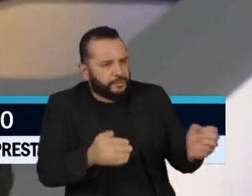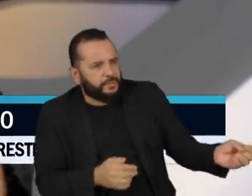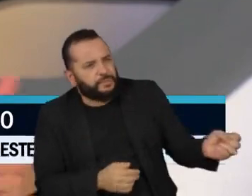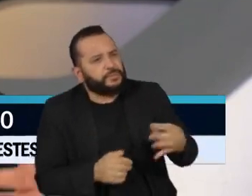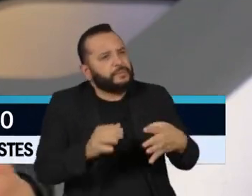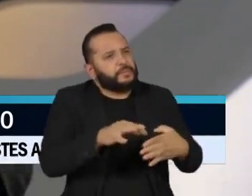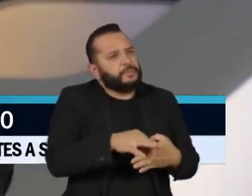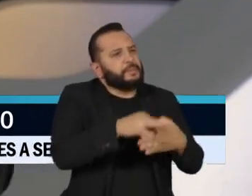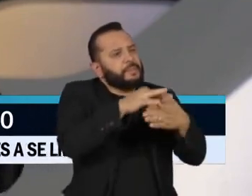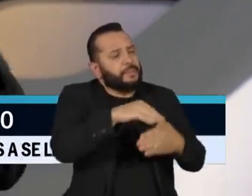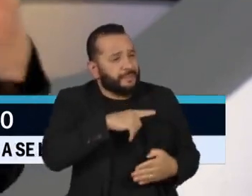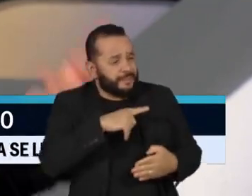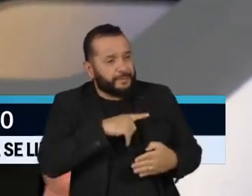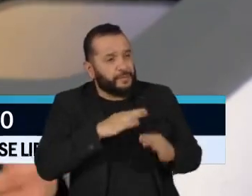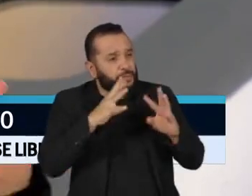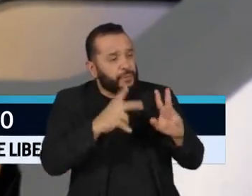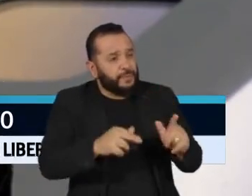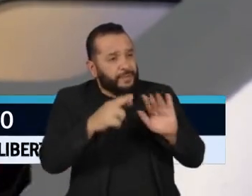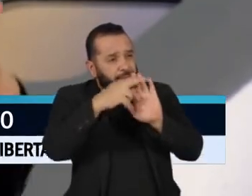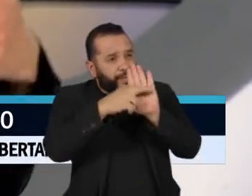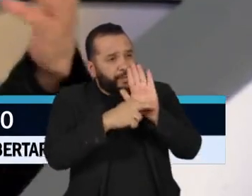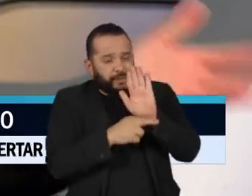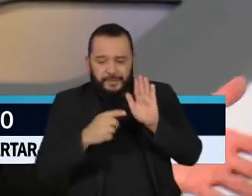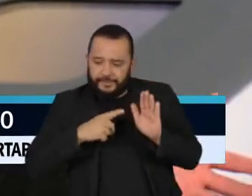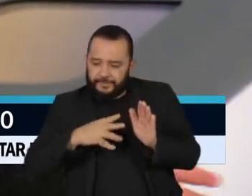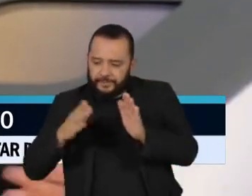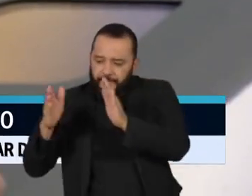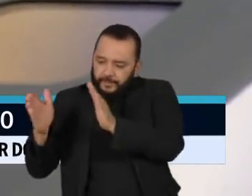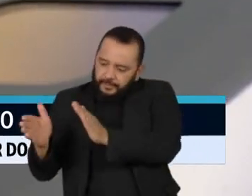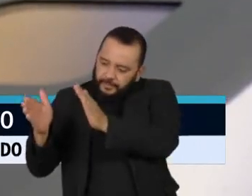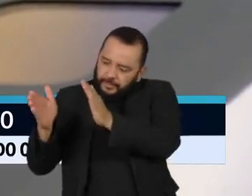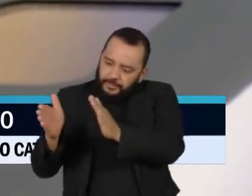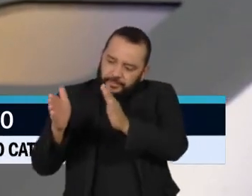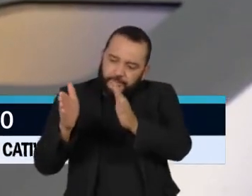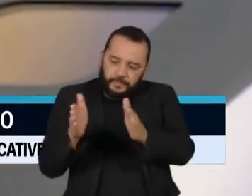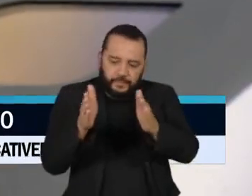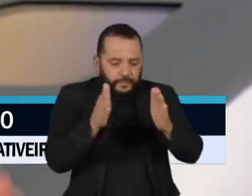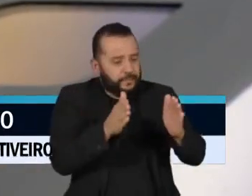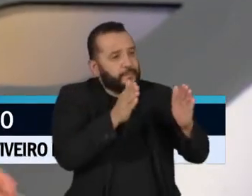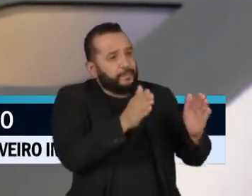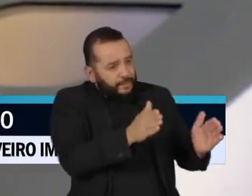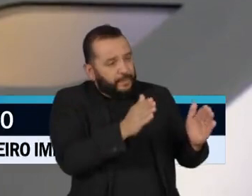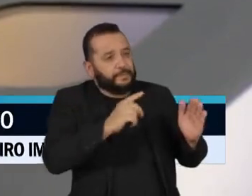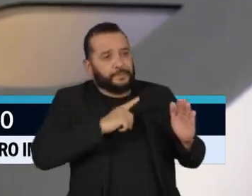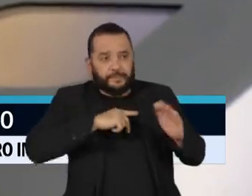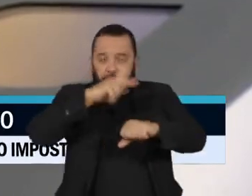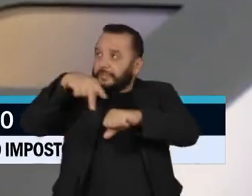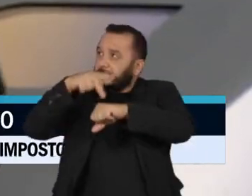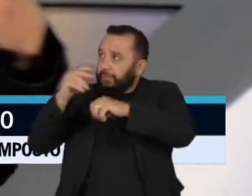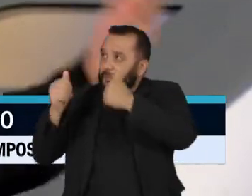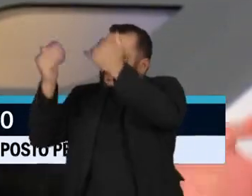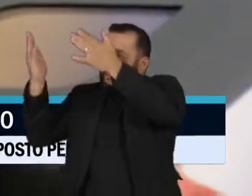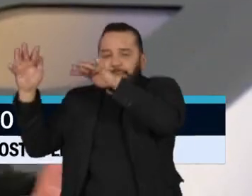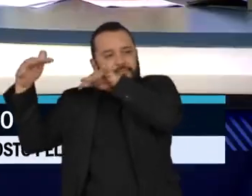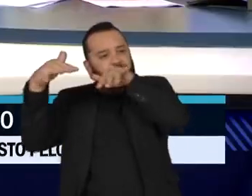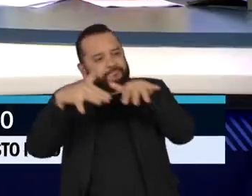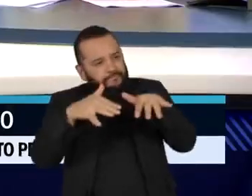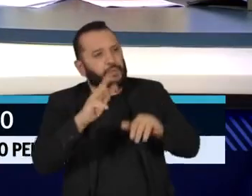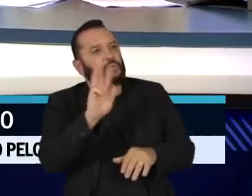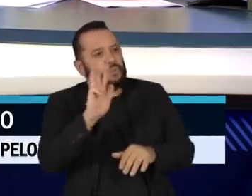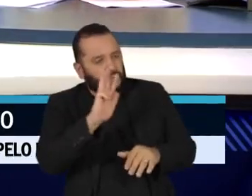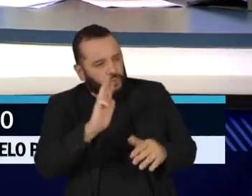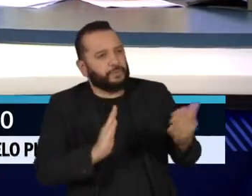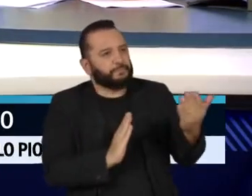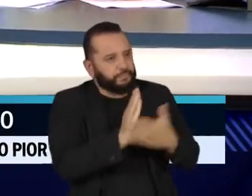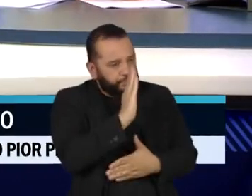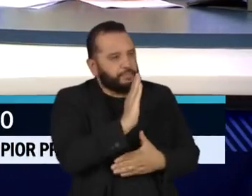lideranças todos os ritos de reconhecimento agora foi reconhecimento internacional depois vocês viagens internacionais depois vai ser a